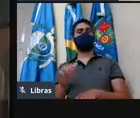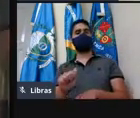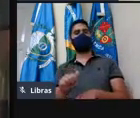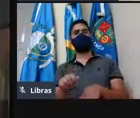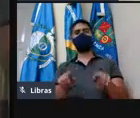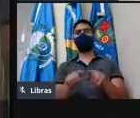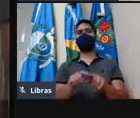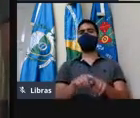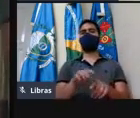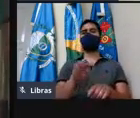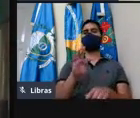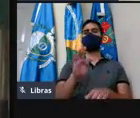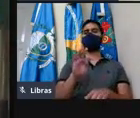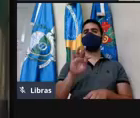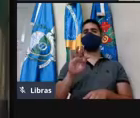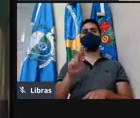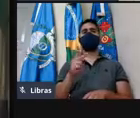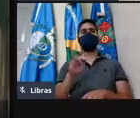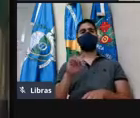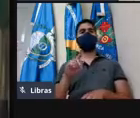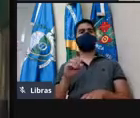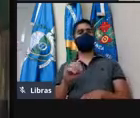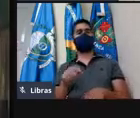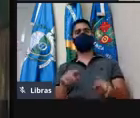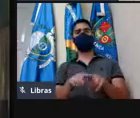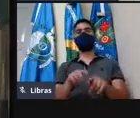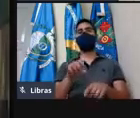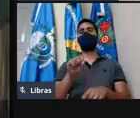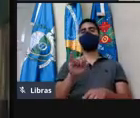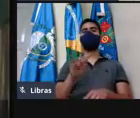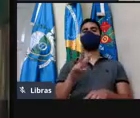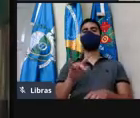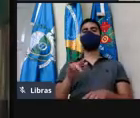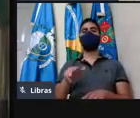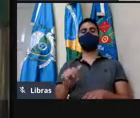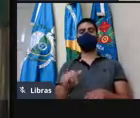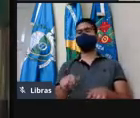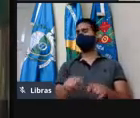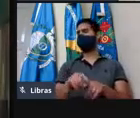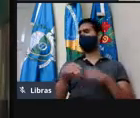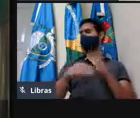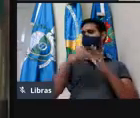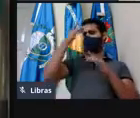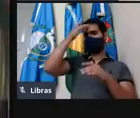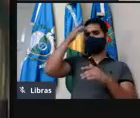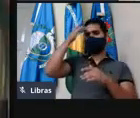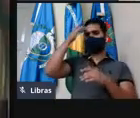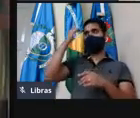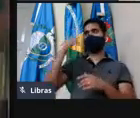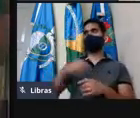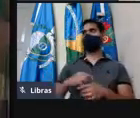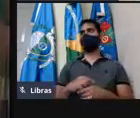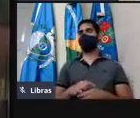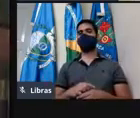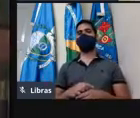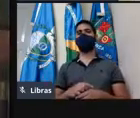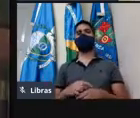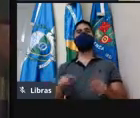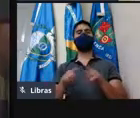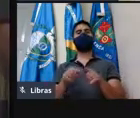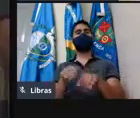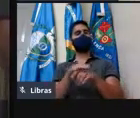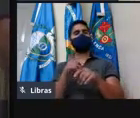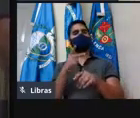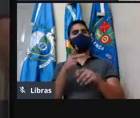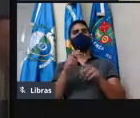o Tiago MacGregor e a Silvina. Eu cumprimento a todos. Tiago MacGregor, daqui a pouco eu vou falar da reunião que nós tivemos, uma